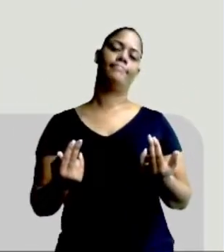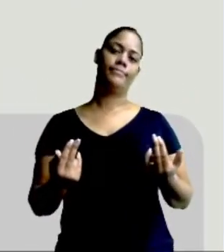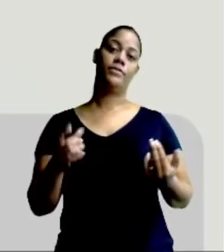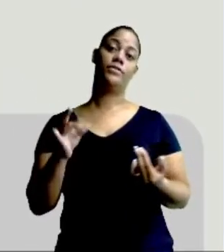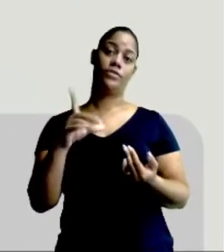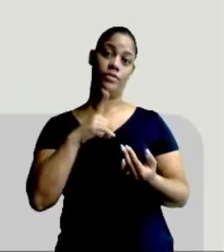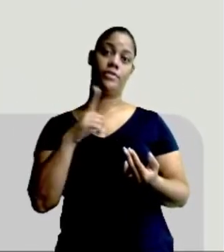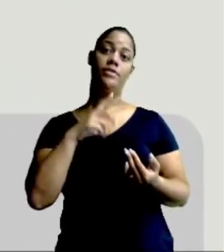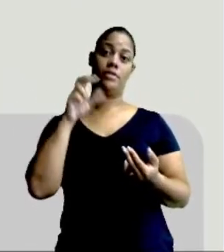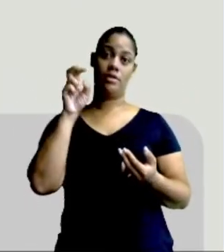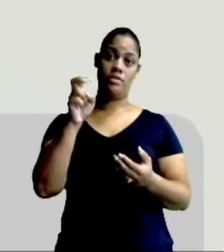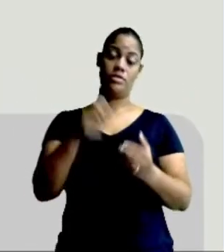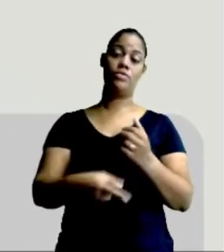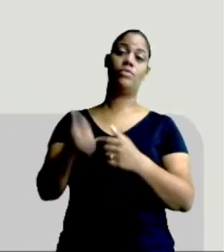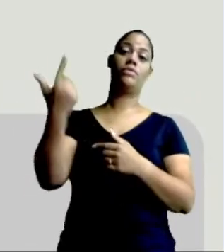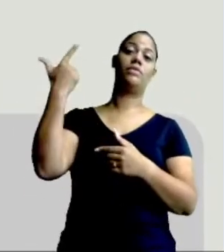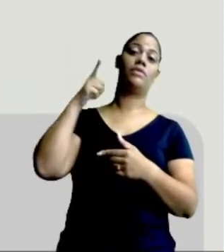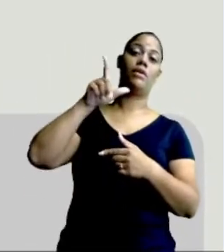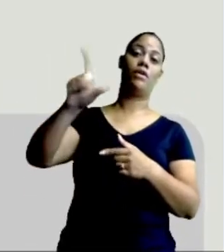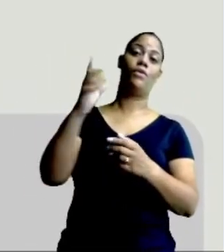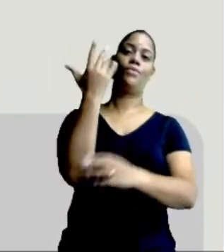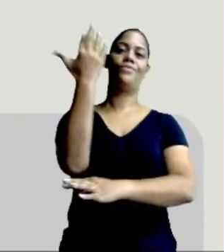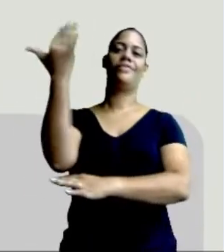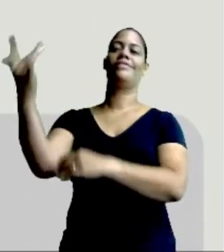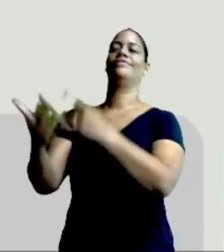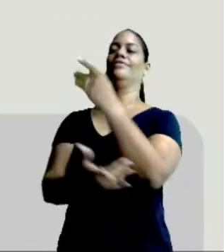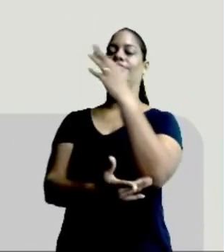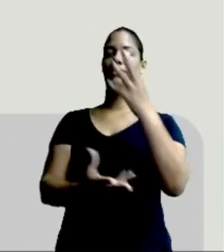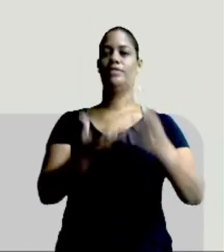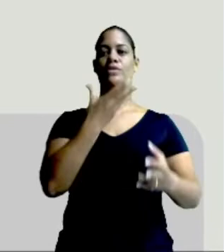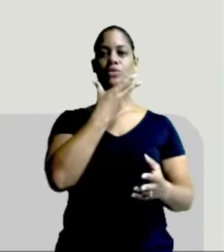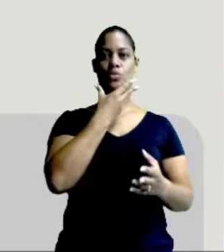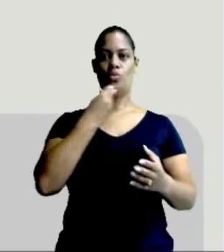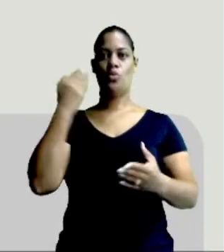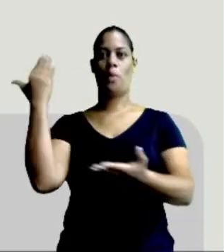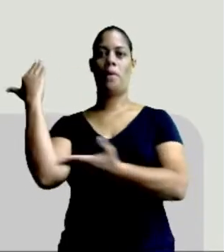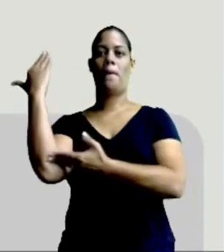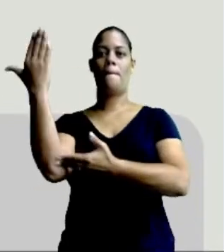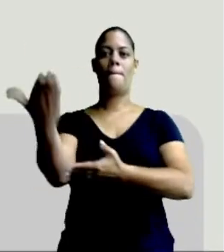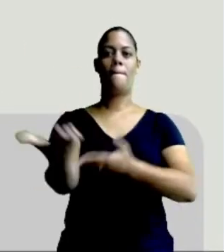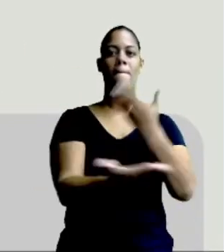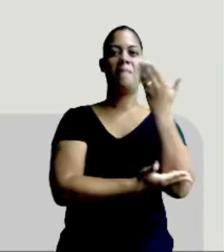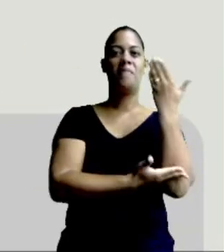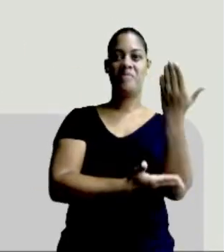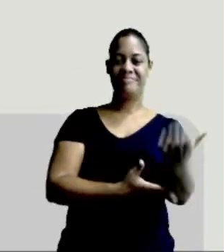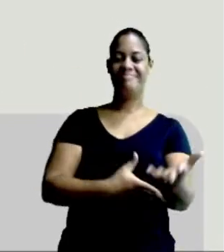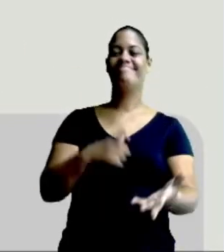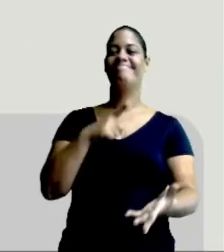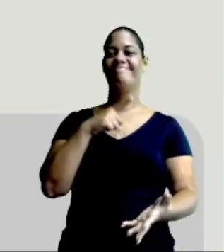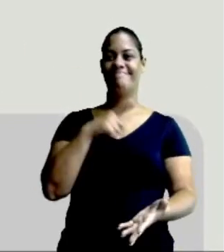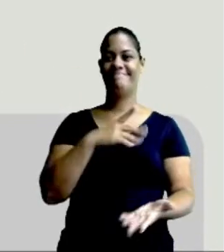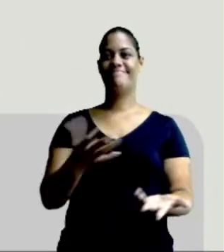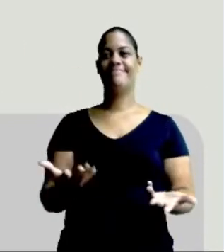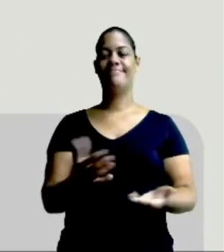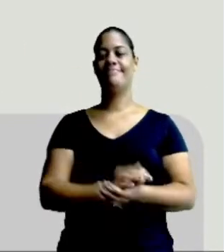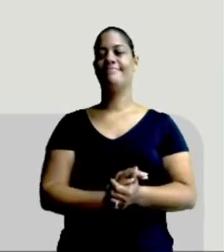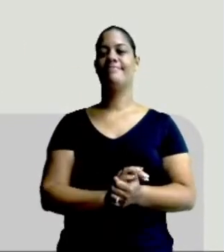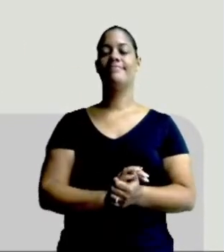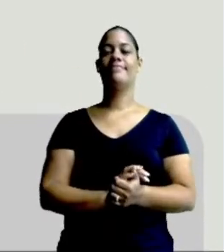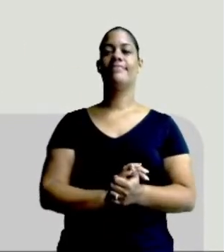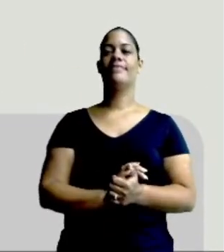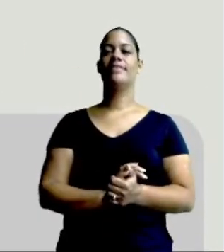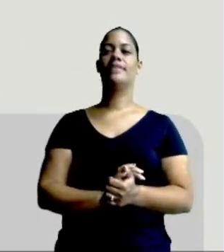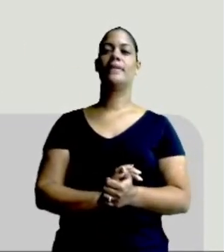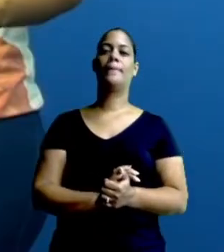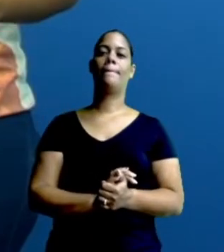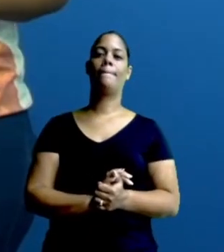só restam 5% da nossa Mata Atlântica, né? Pela ação de desmatamento do homem. Então, na imagem você tem um exemplo de um pinheiro